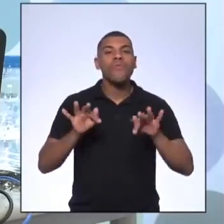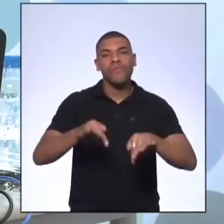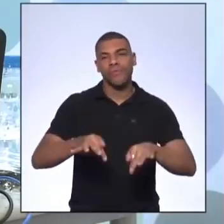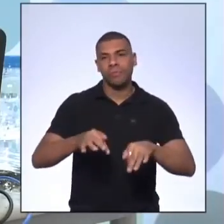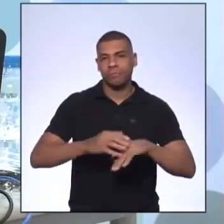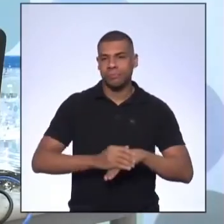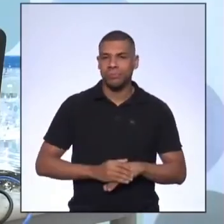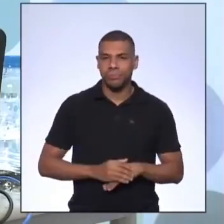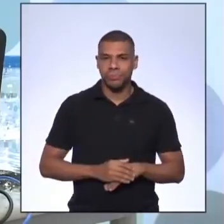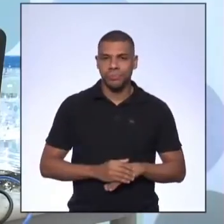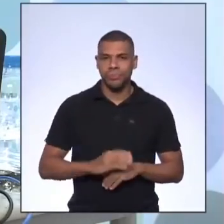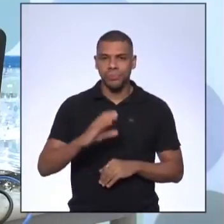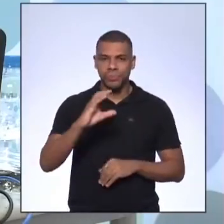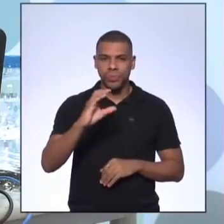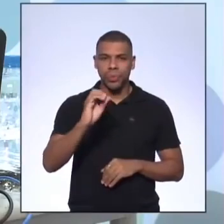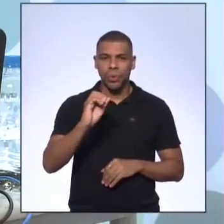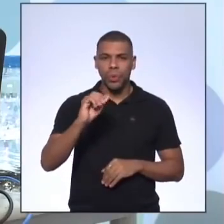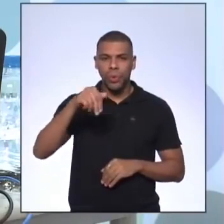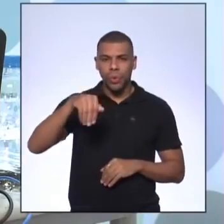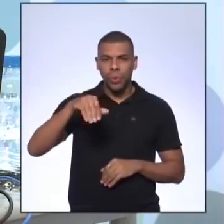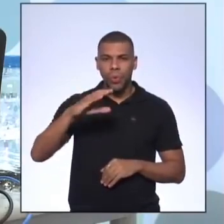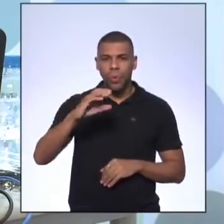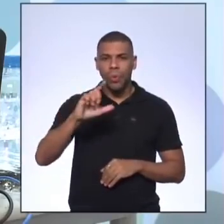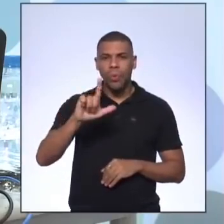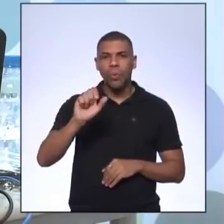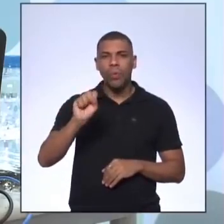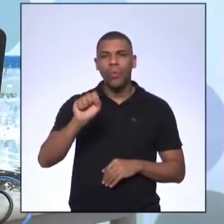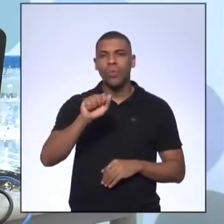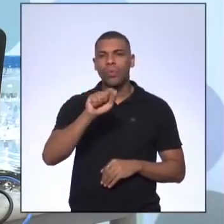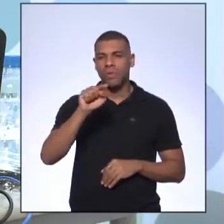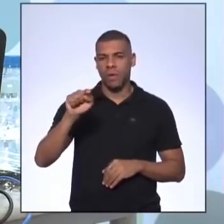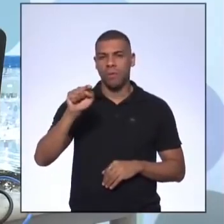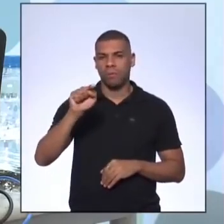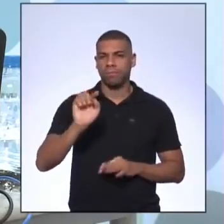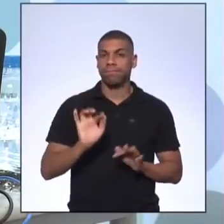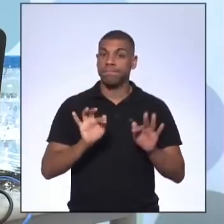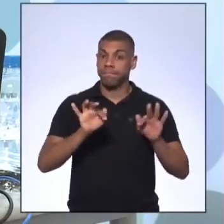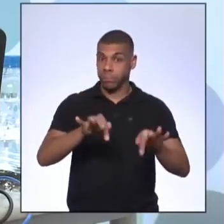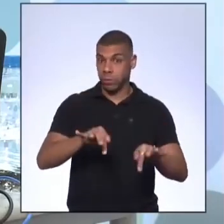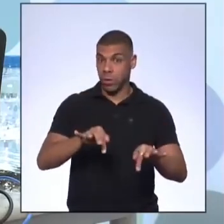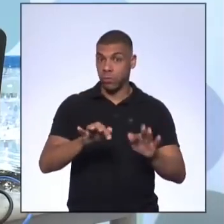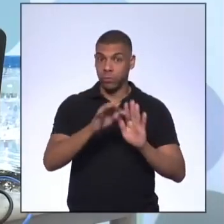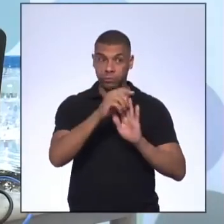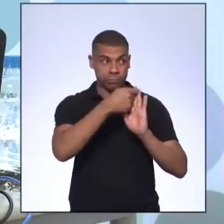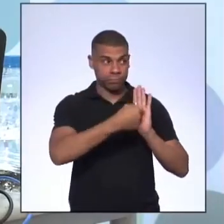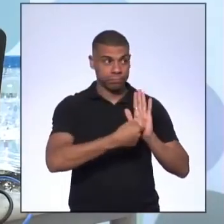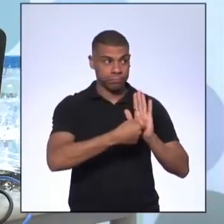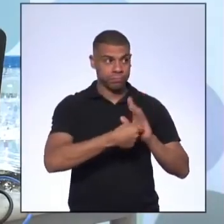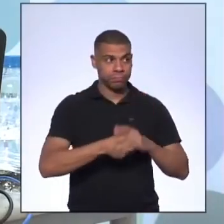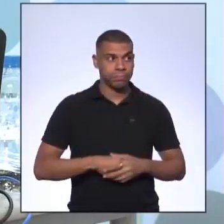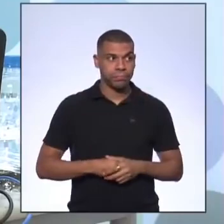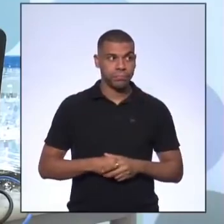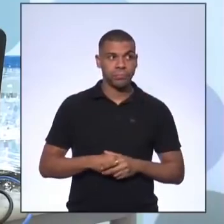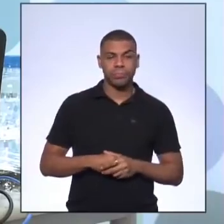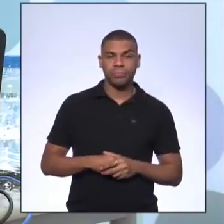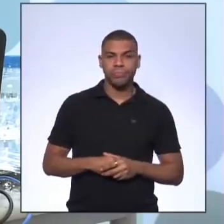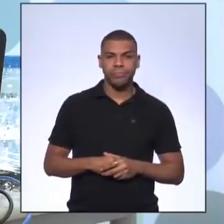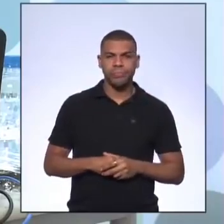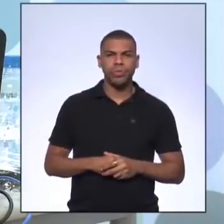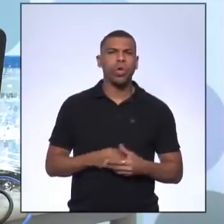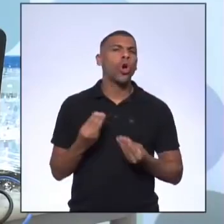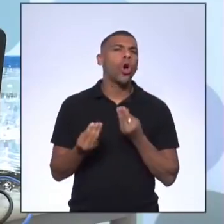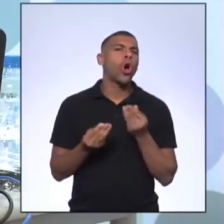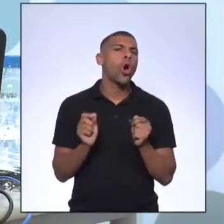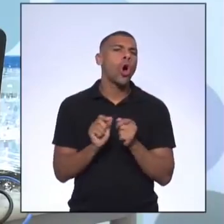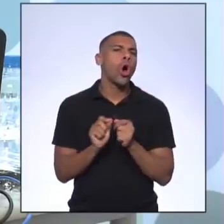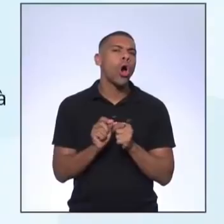vocês viram aí o desenvolvimento, que foram 2 parágrafos, ele apresentando, ele desenvolvendo o pensamento. Vamos para a conclusão.